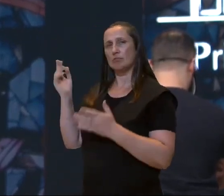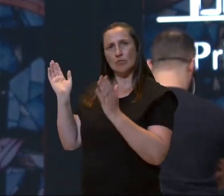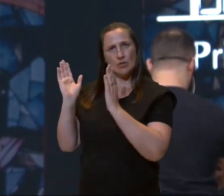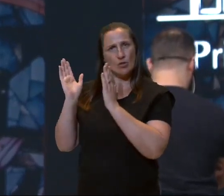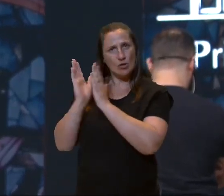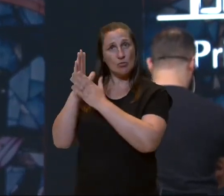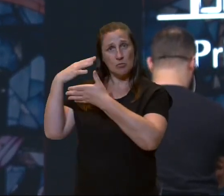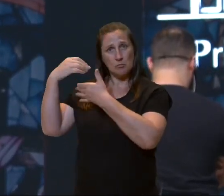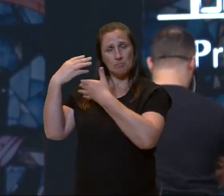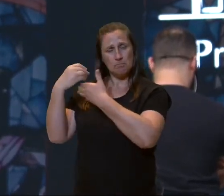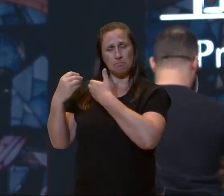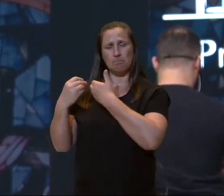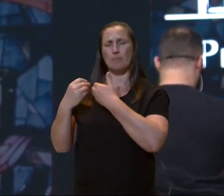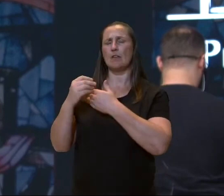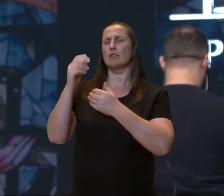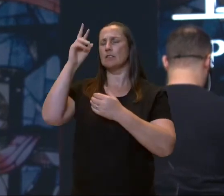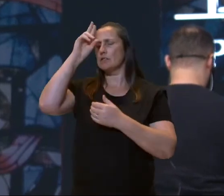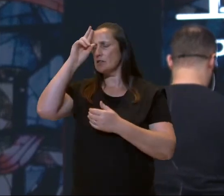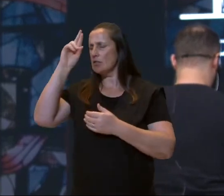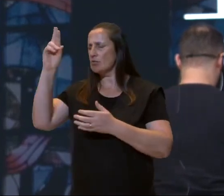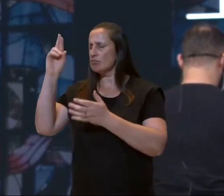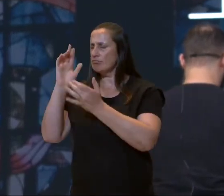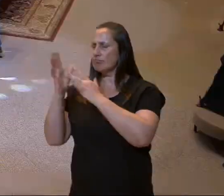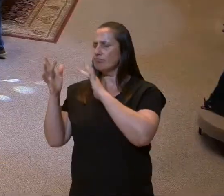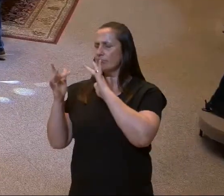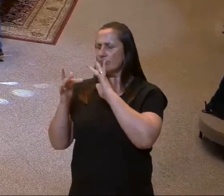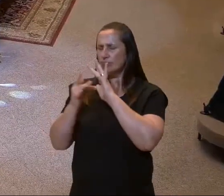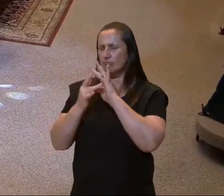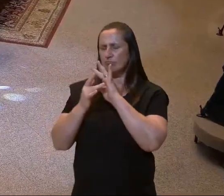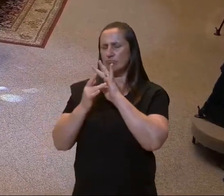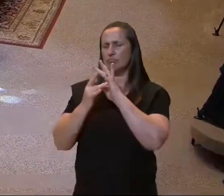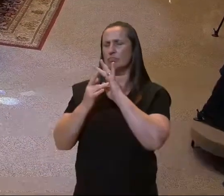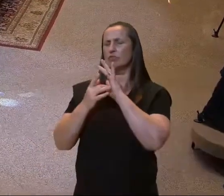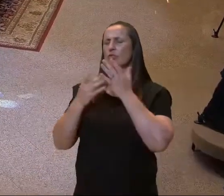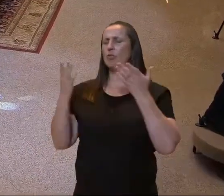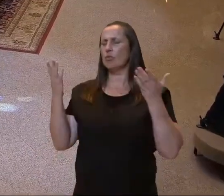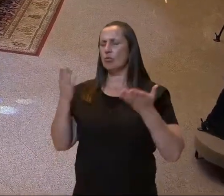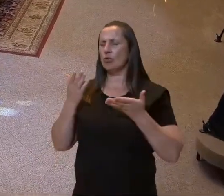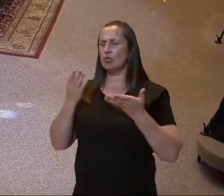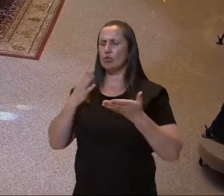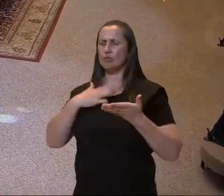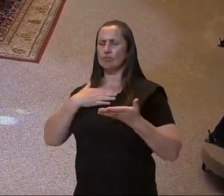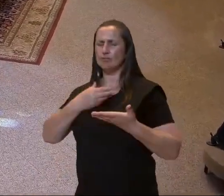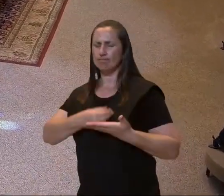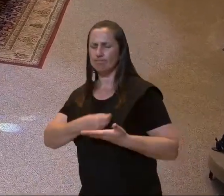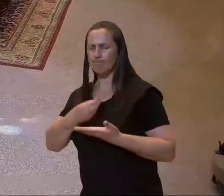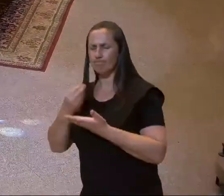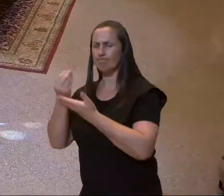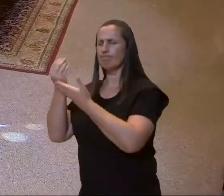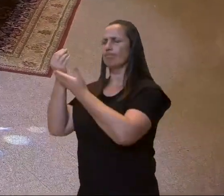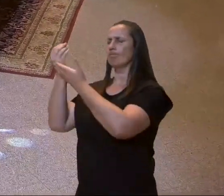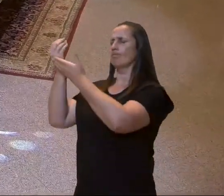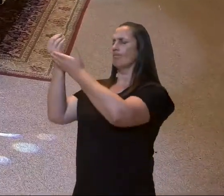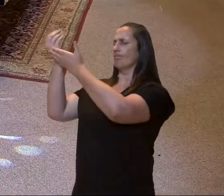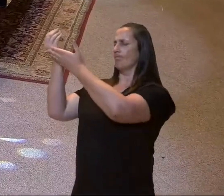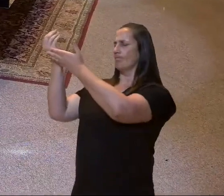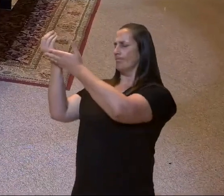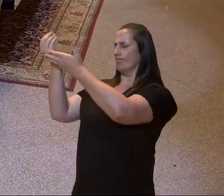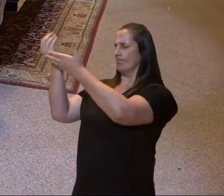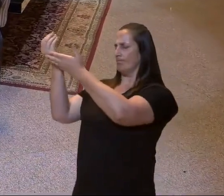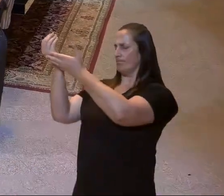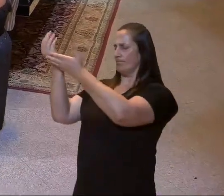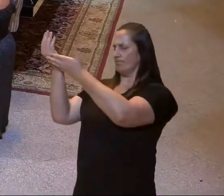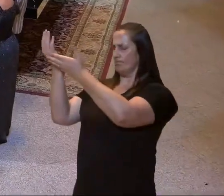comigo: Senhor Jesus, eu hoje entrego a minha vida nas